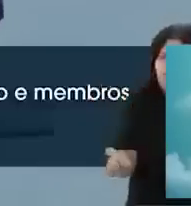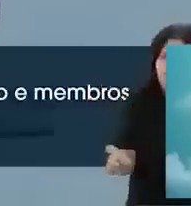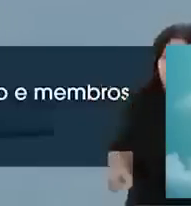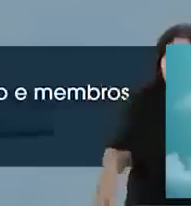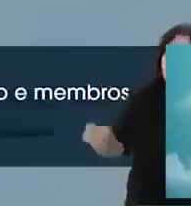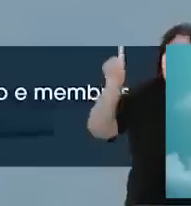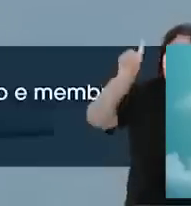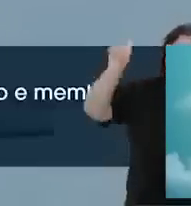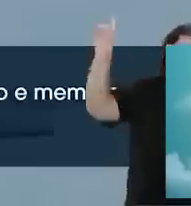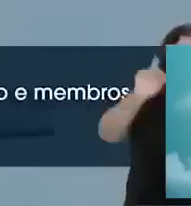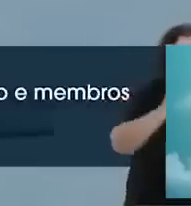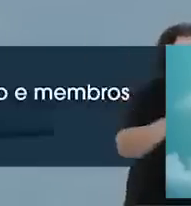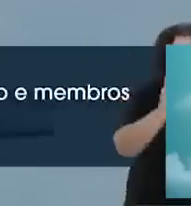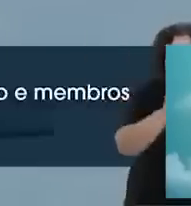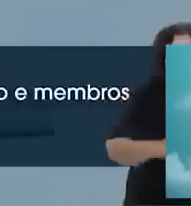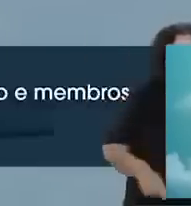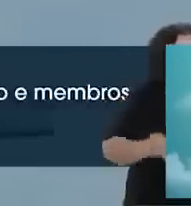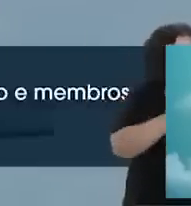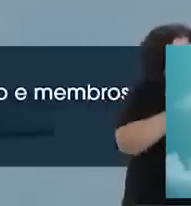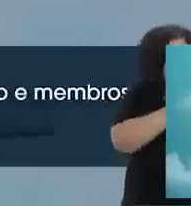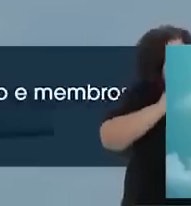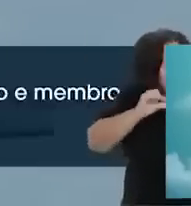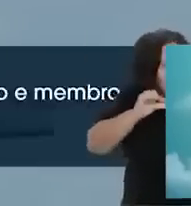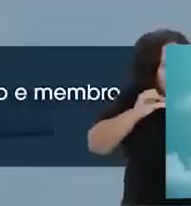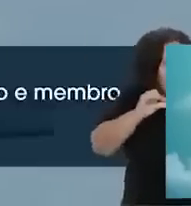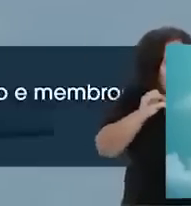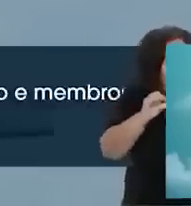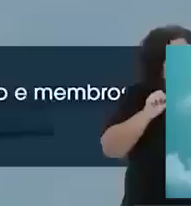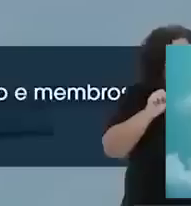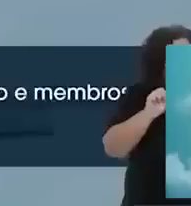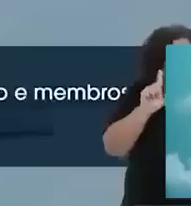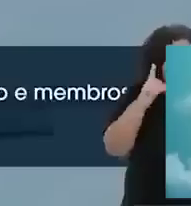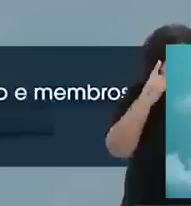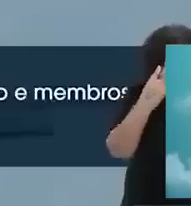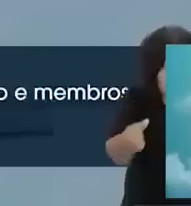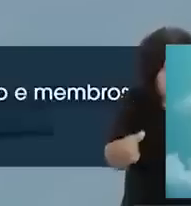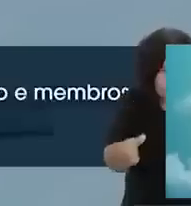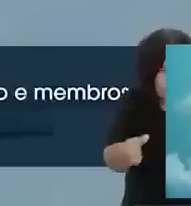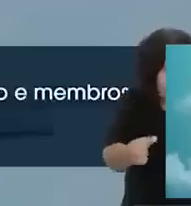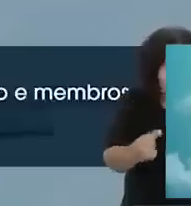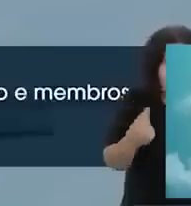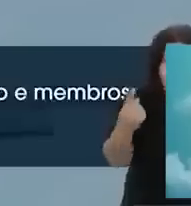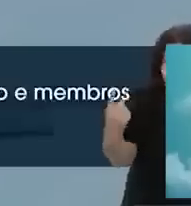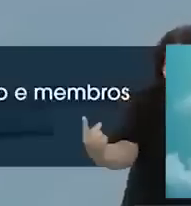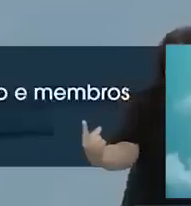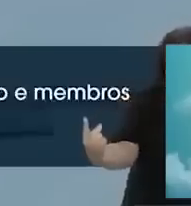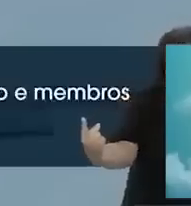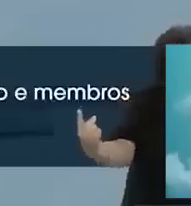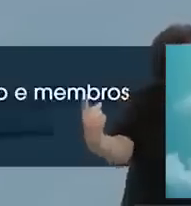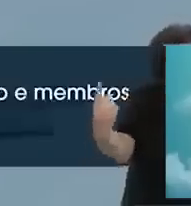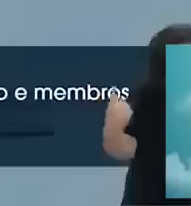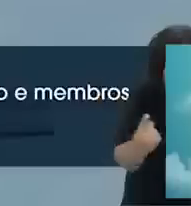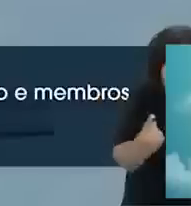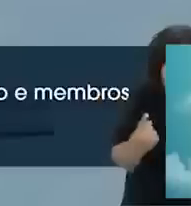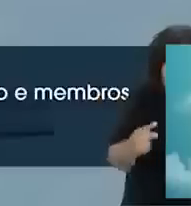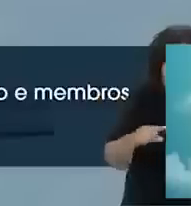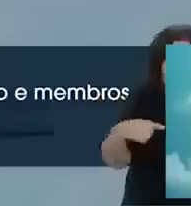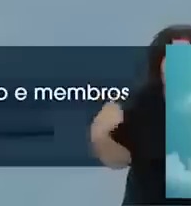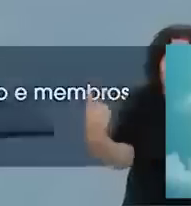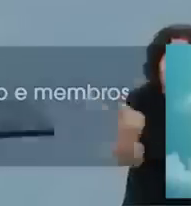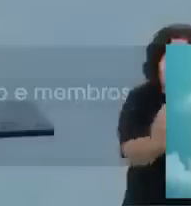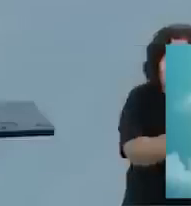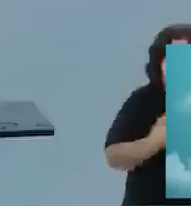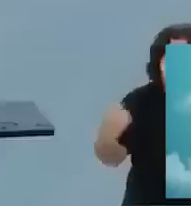esse hábito, essa expressão, uns dos outros, ou daqui a pouco,